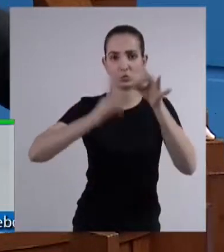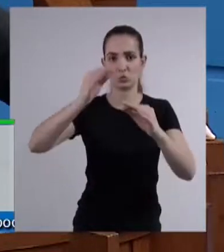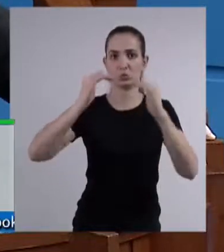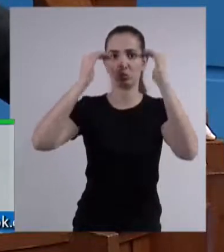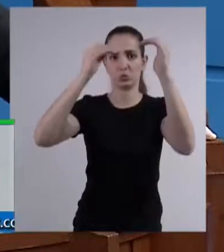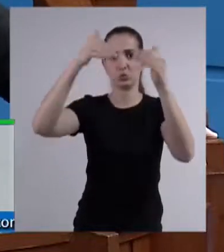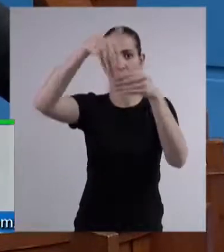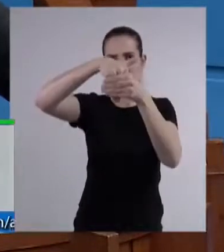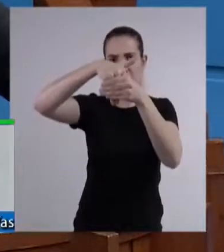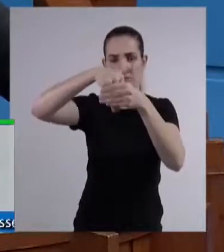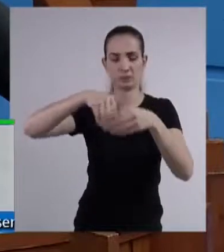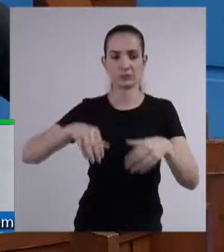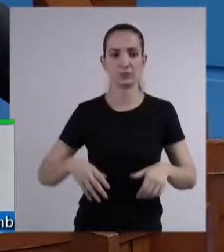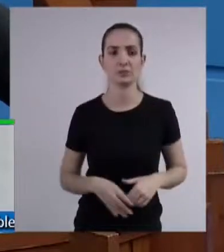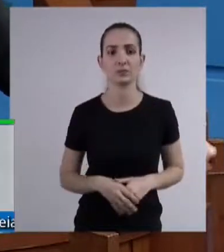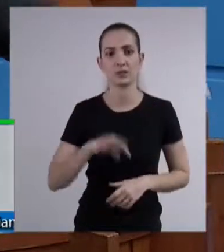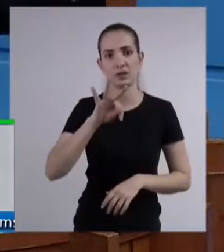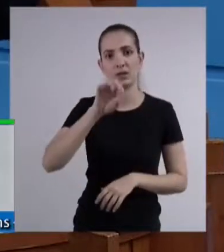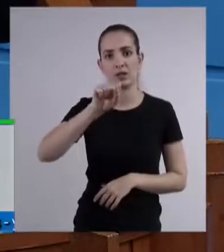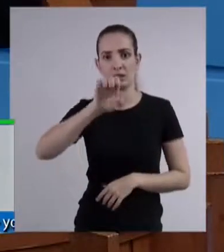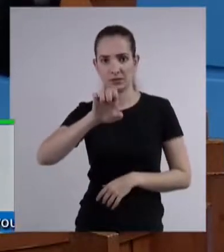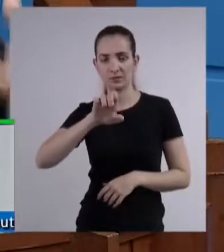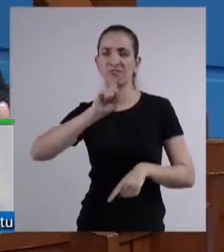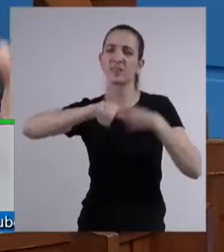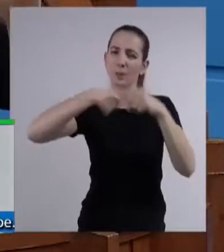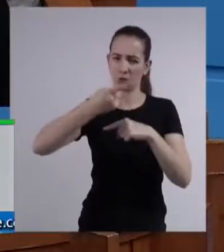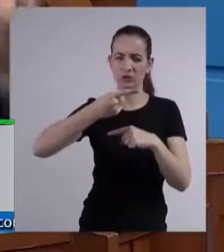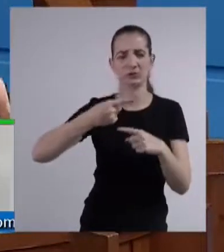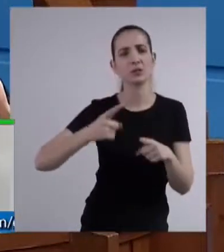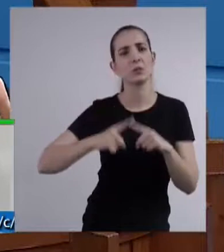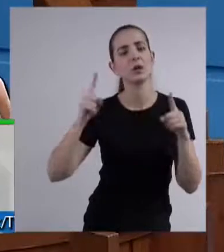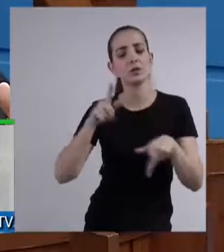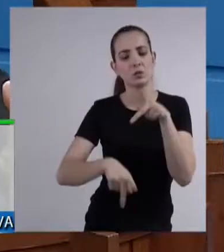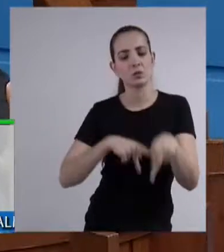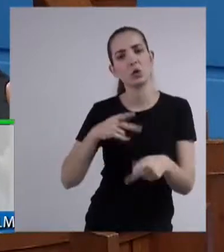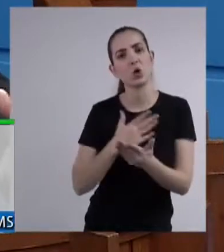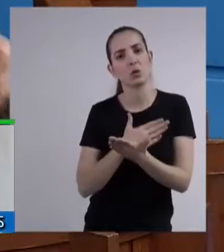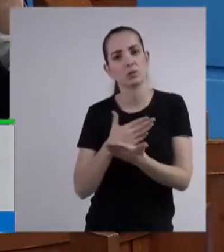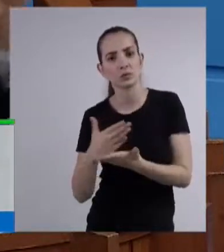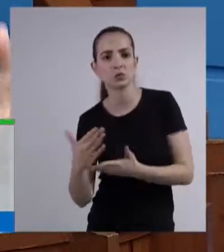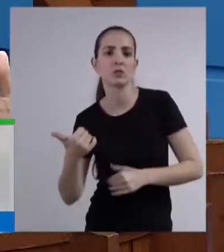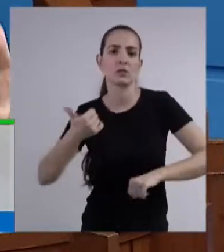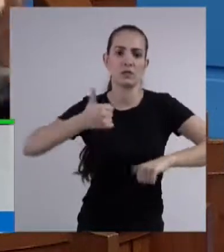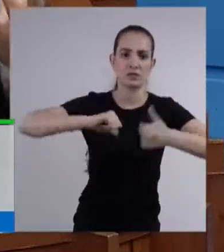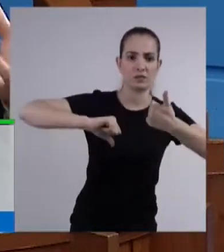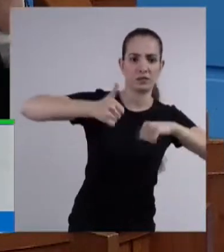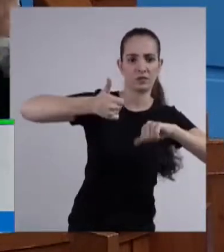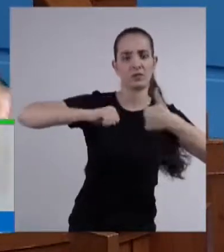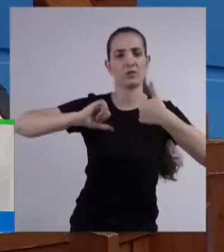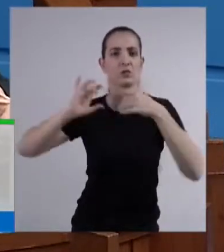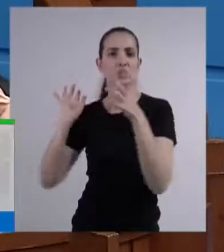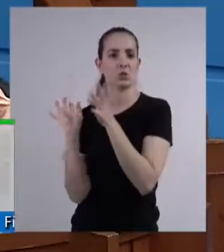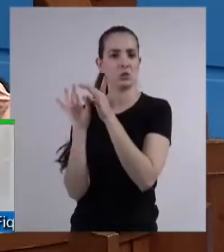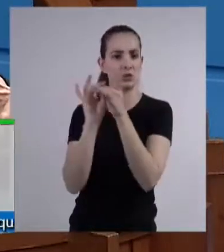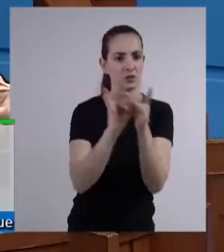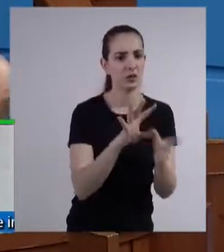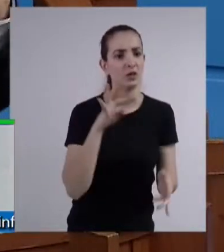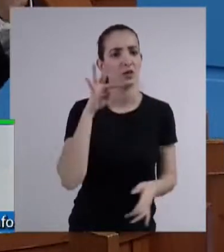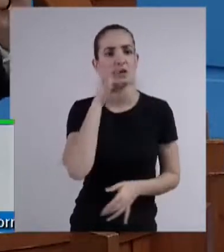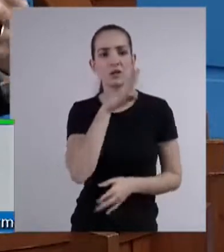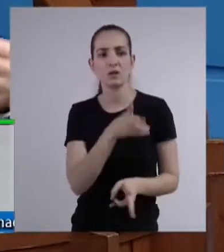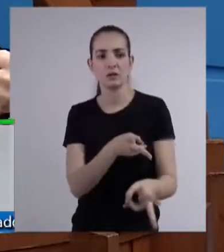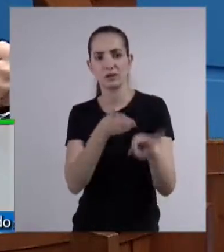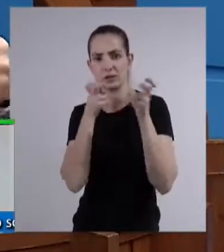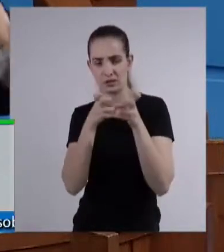E depois, quando a população começou a avaliar a conjuntura e perceber